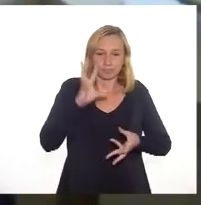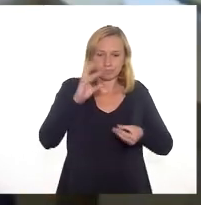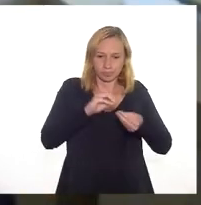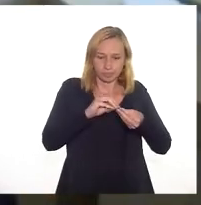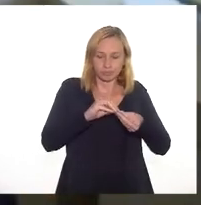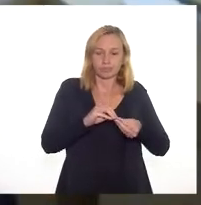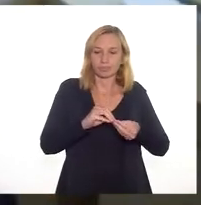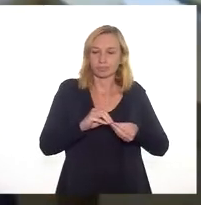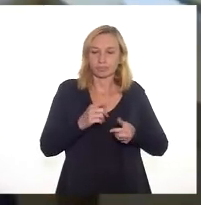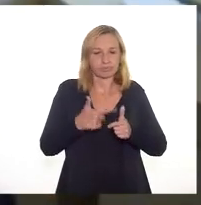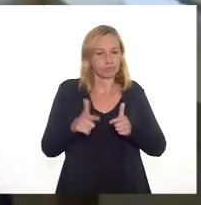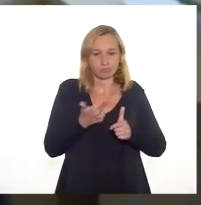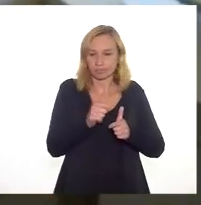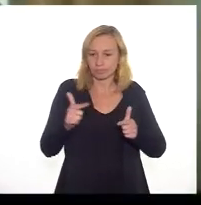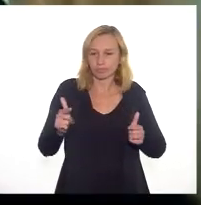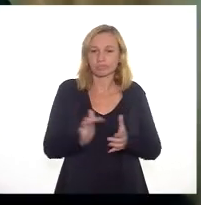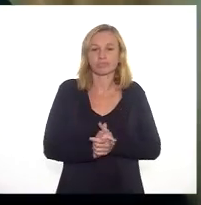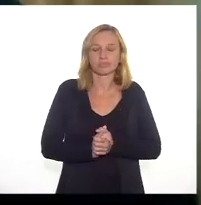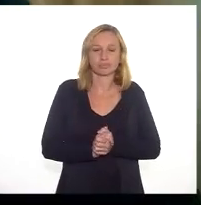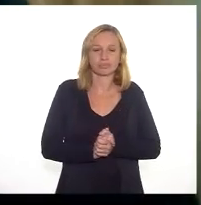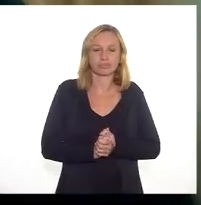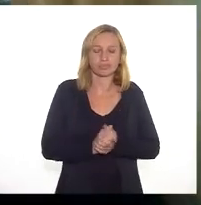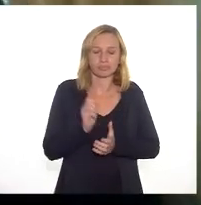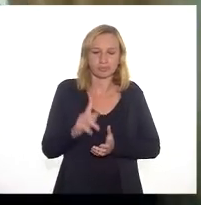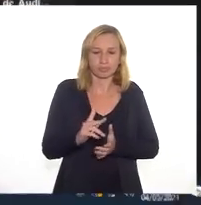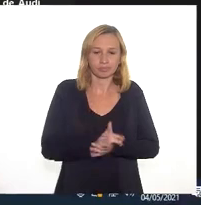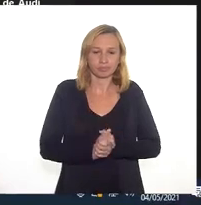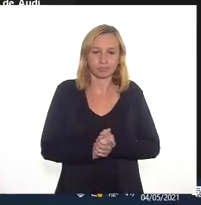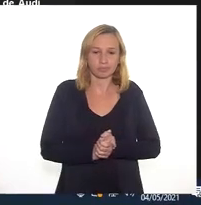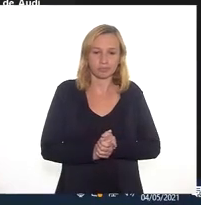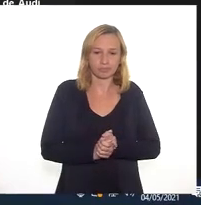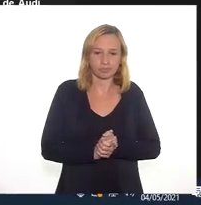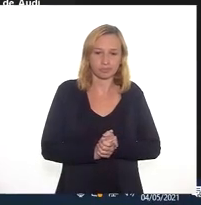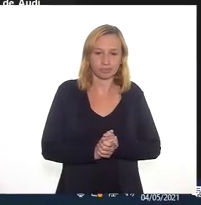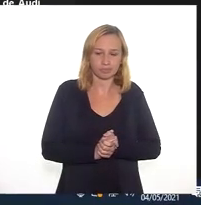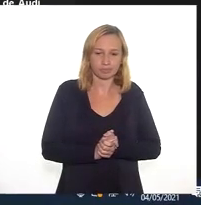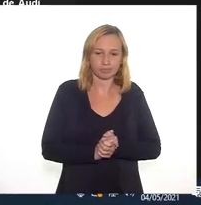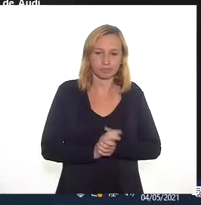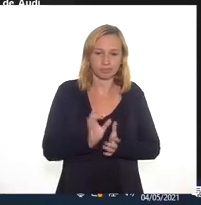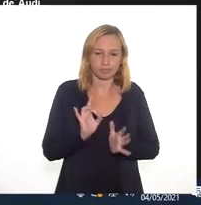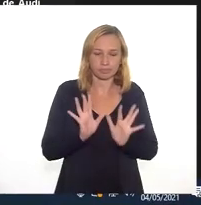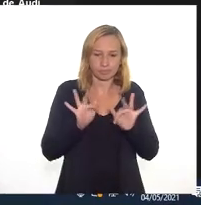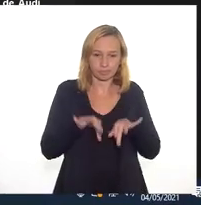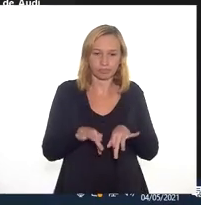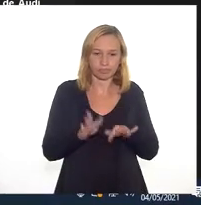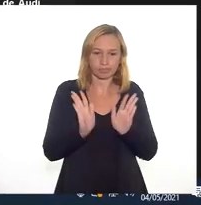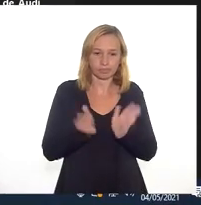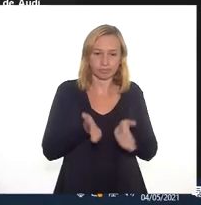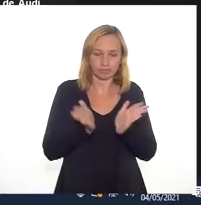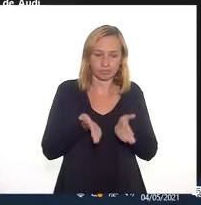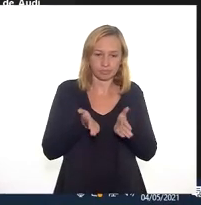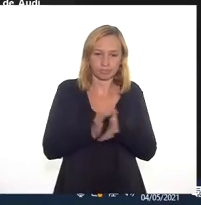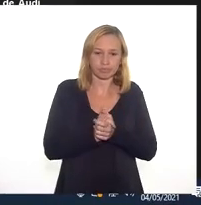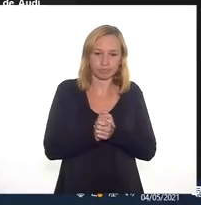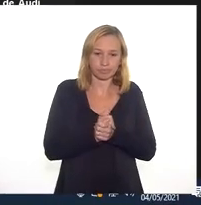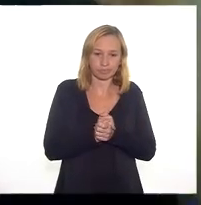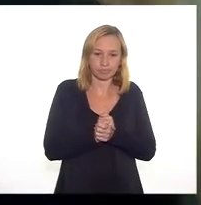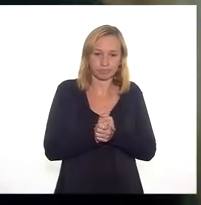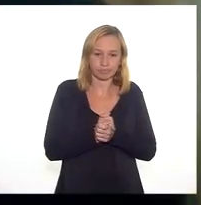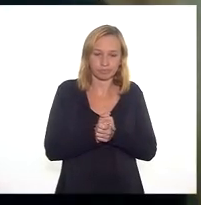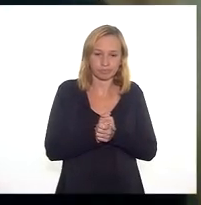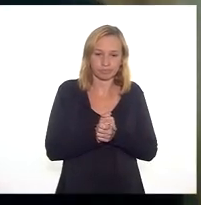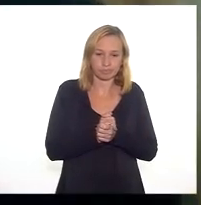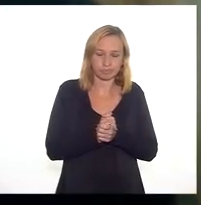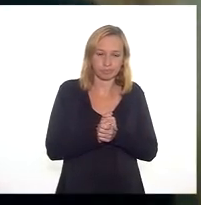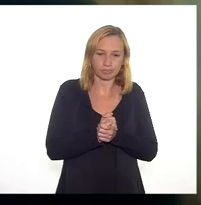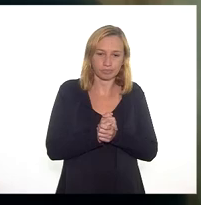Aglutina. Sem problema, Valdec. Ok. Ok, tranquilo. Eu só estou terminando agora. Eu preciso, então, se o senhor, Vossa